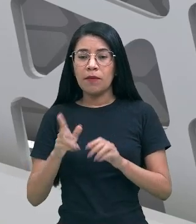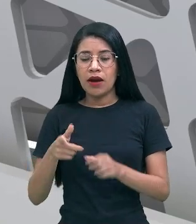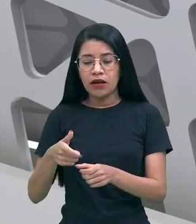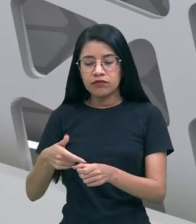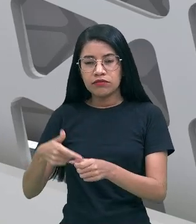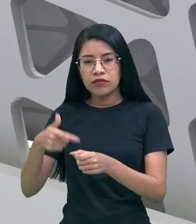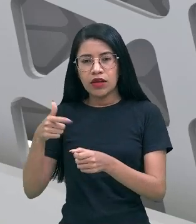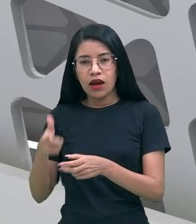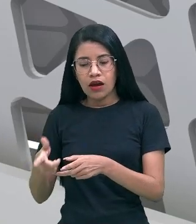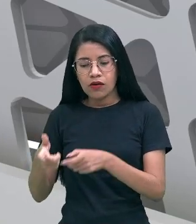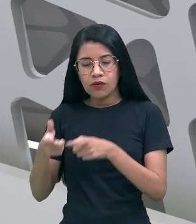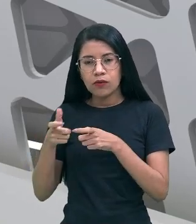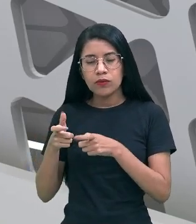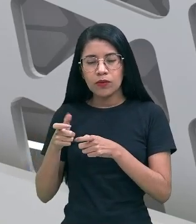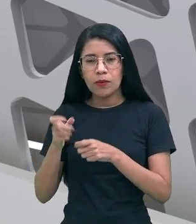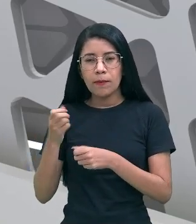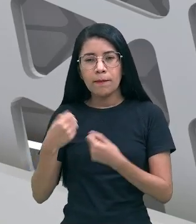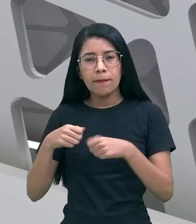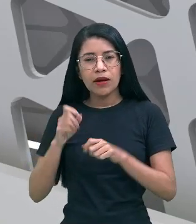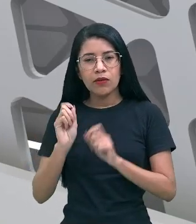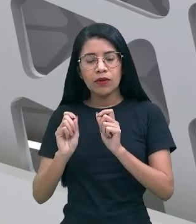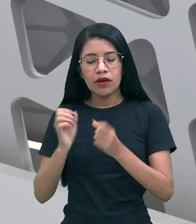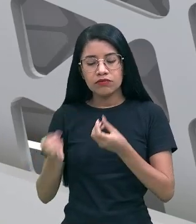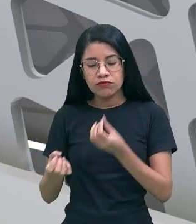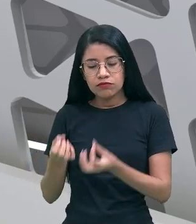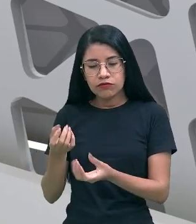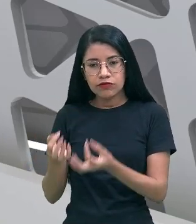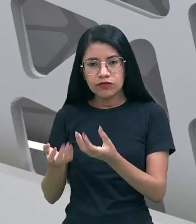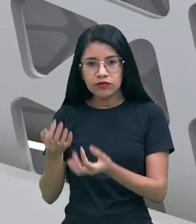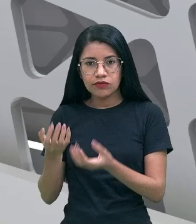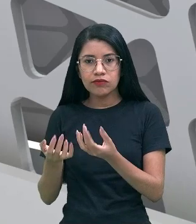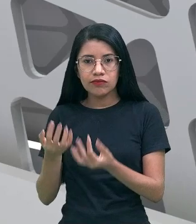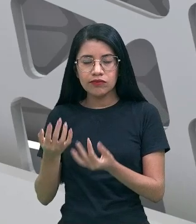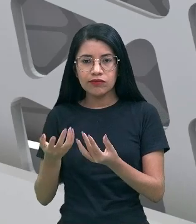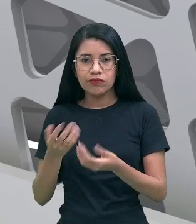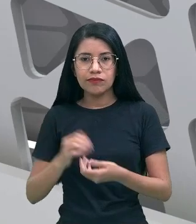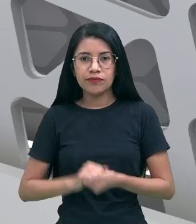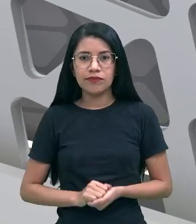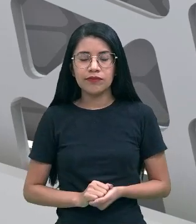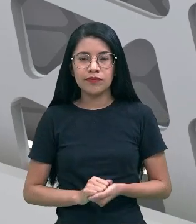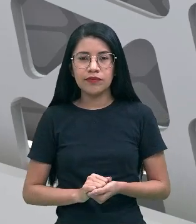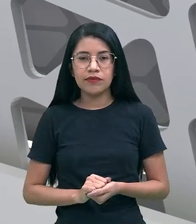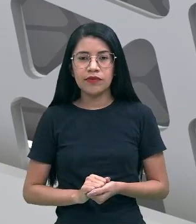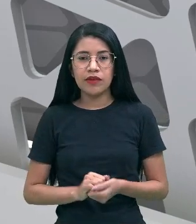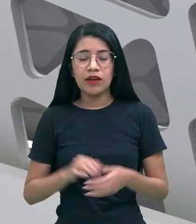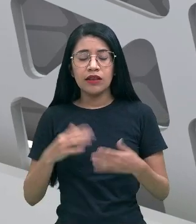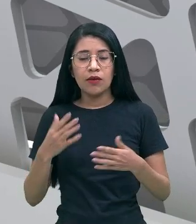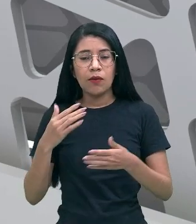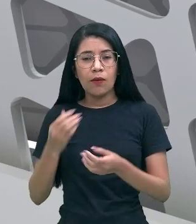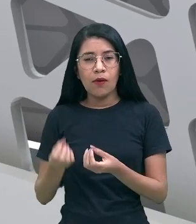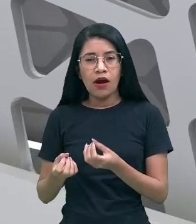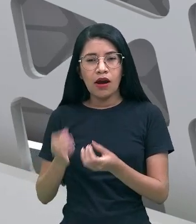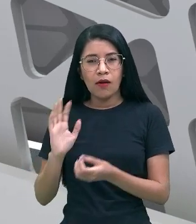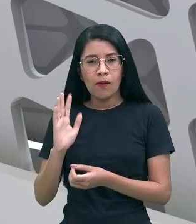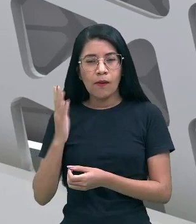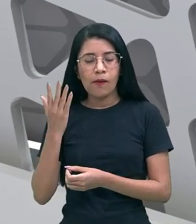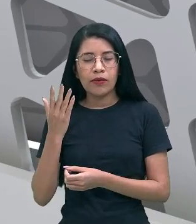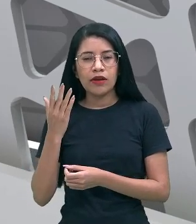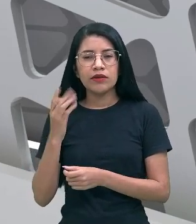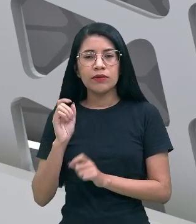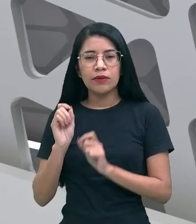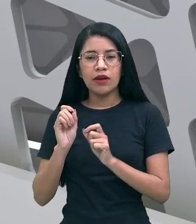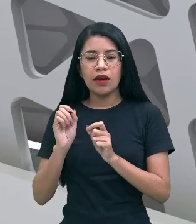desses combustíveis fósseis, a gente precisa queimar. Exatamente, a gente precisa queimar. E quando a gente queima,